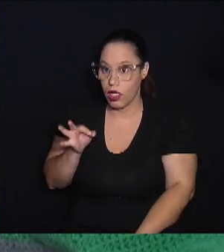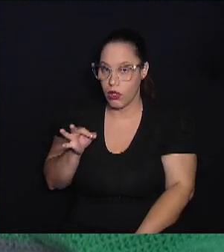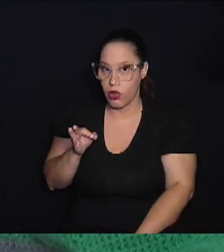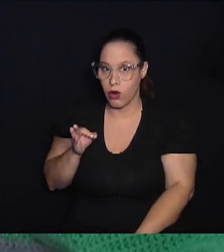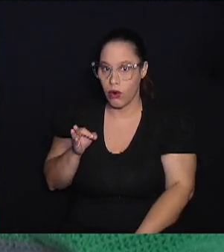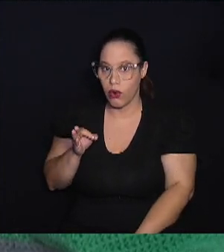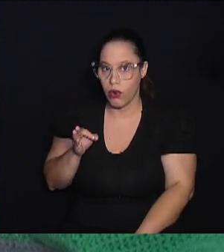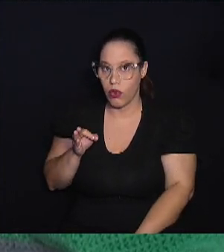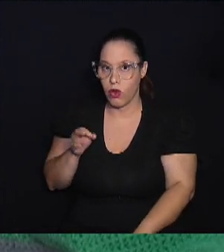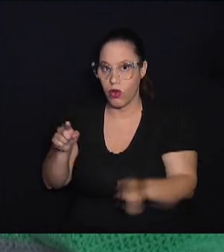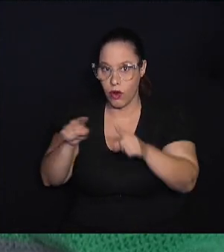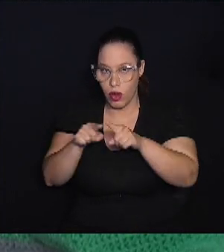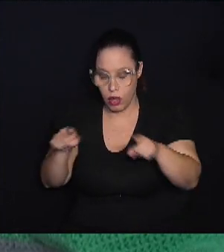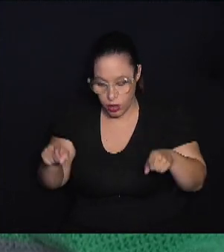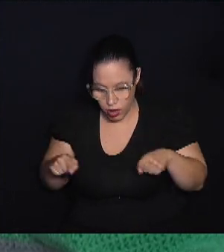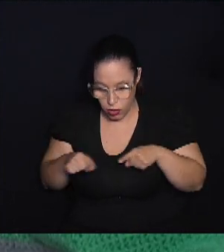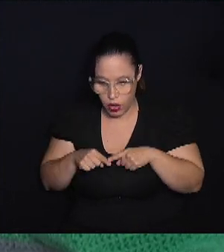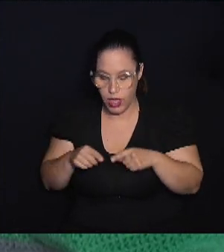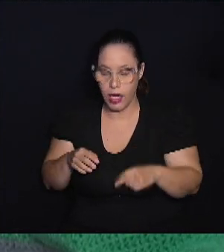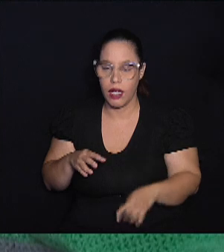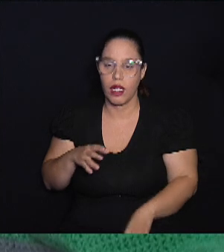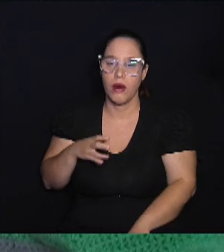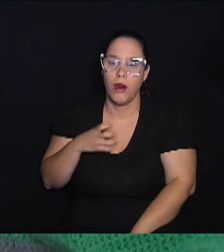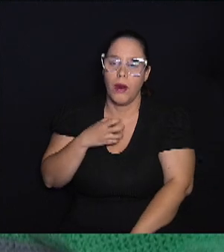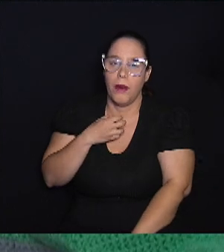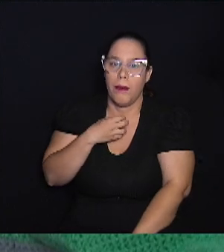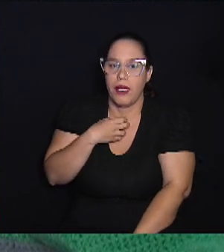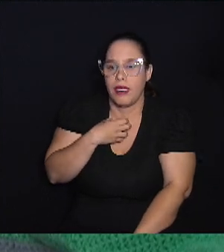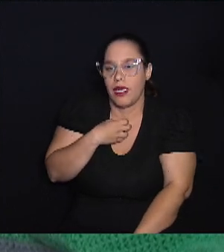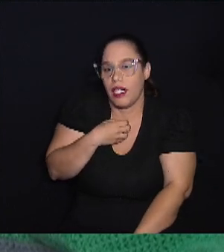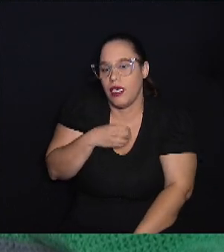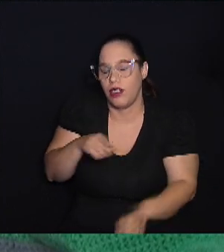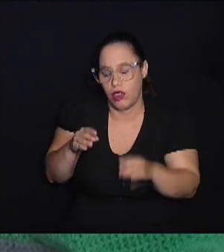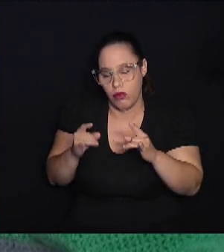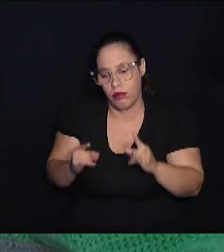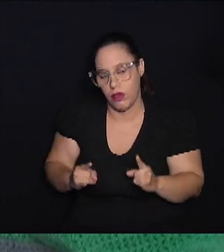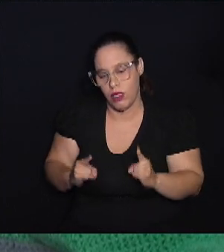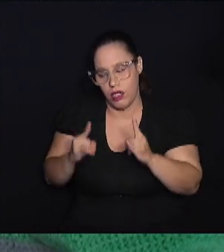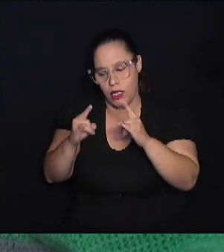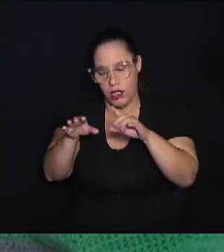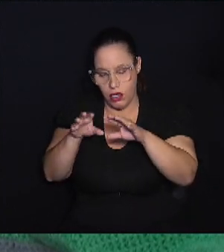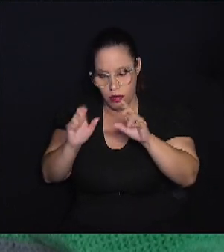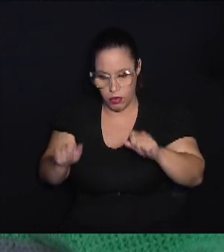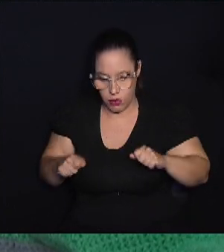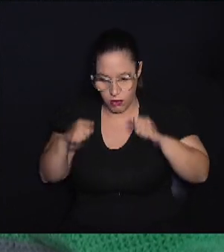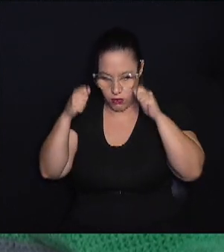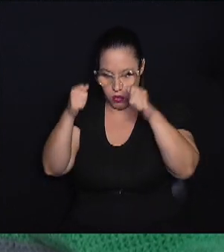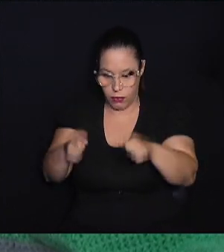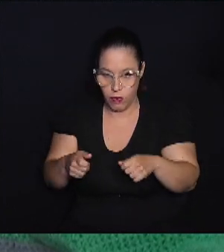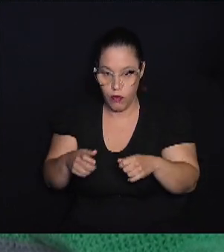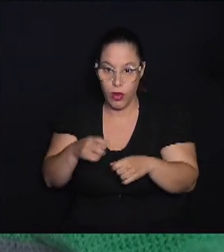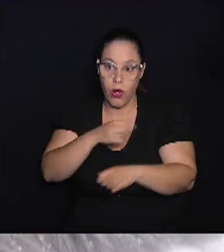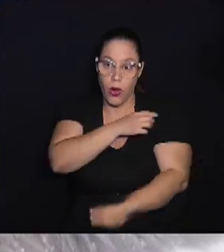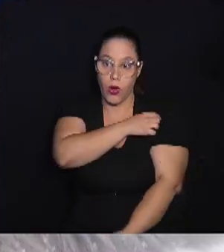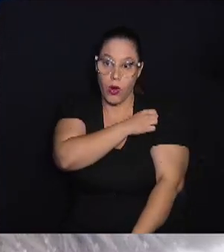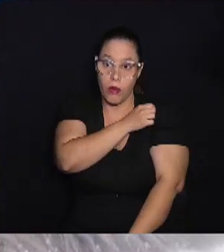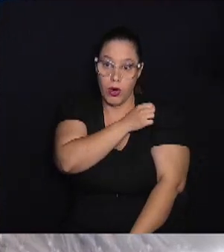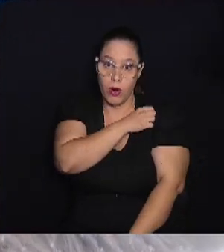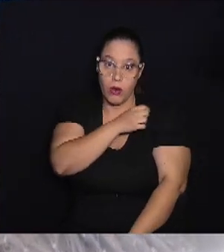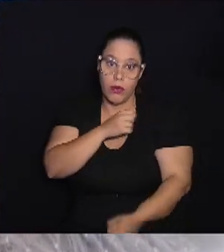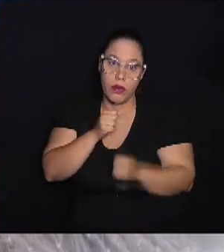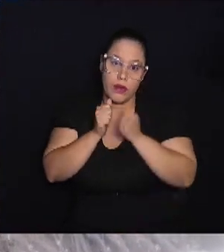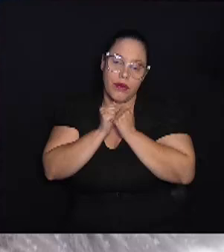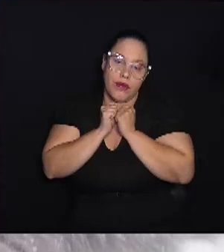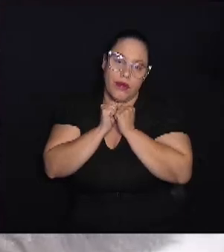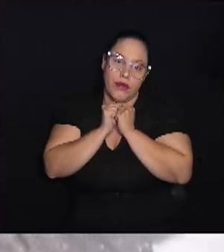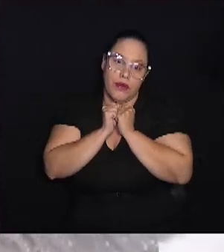esses ambientes mais quentes. Então, uma caminha, uma cobertinha, uma roupinha aquecida. Animais